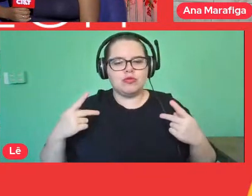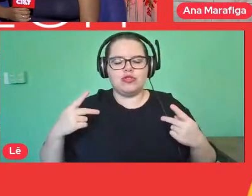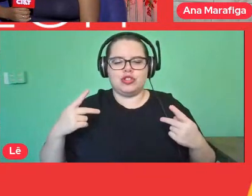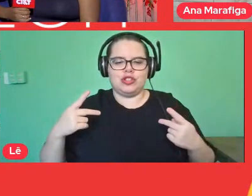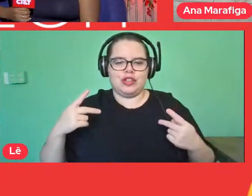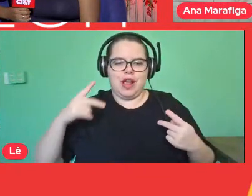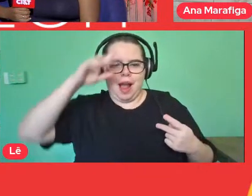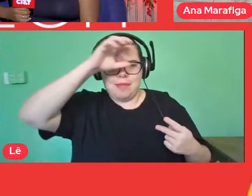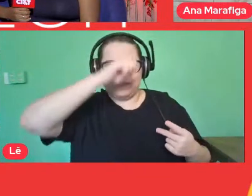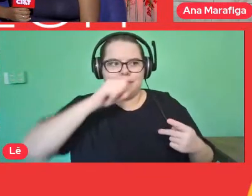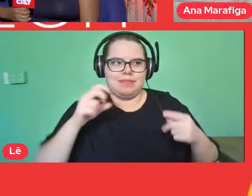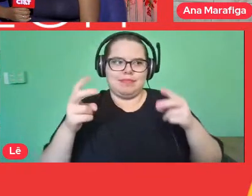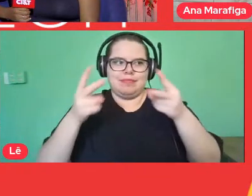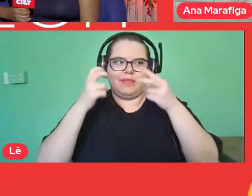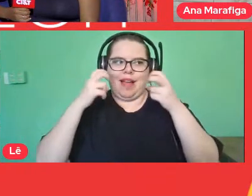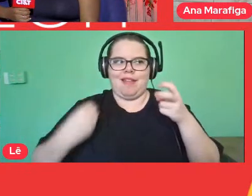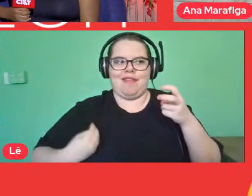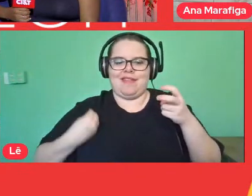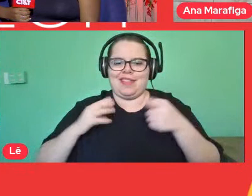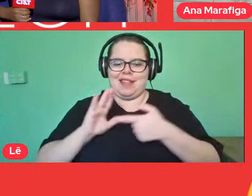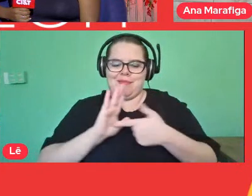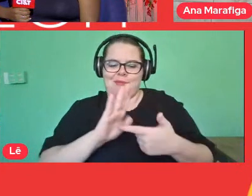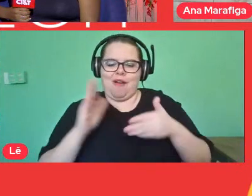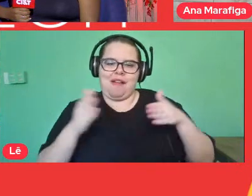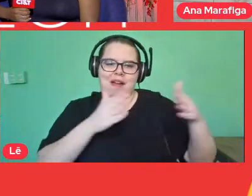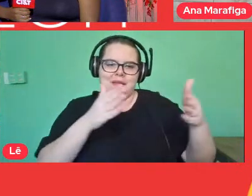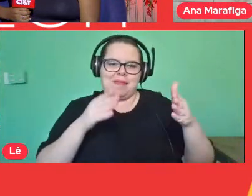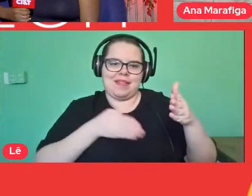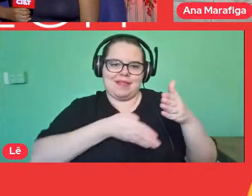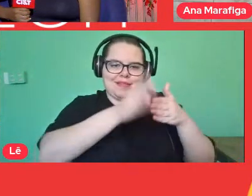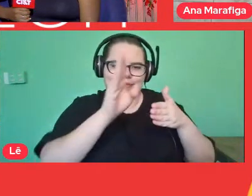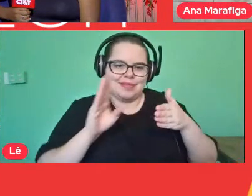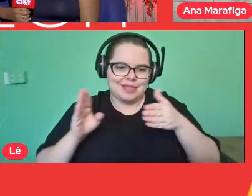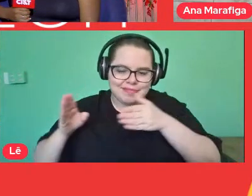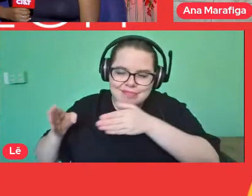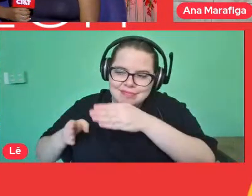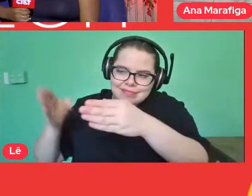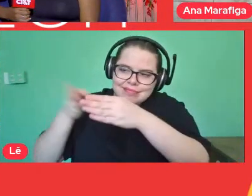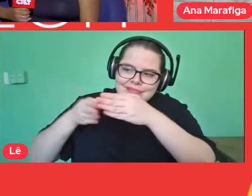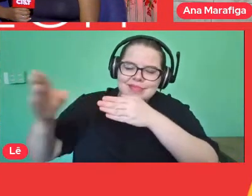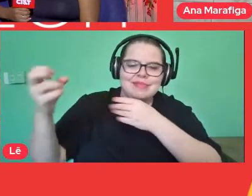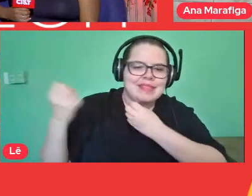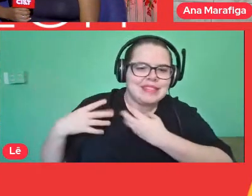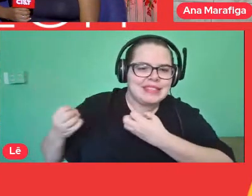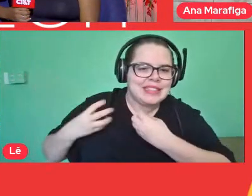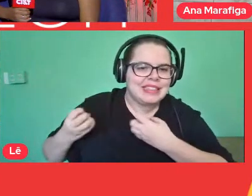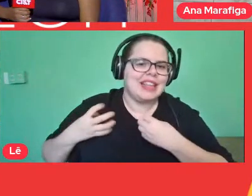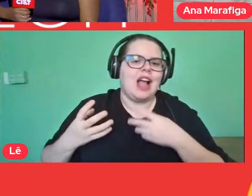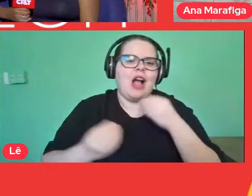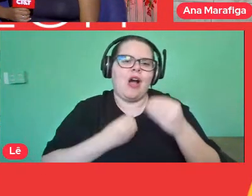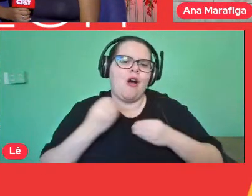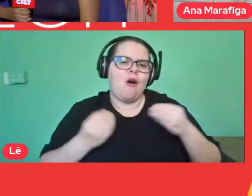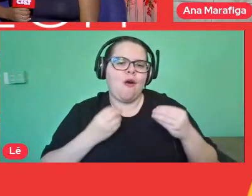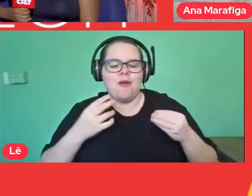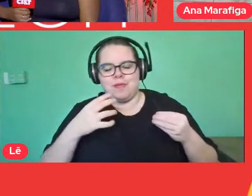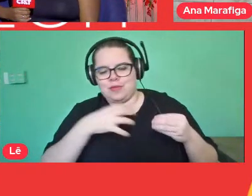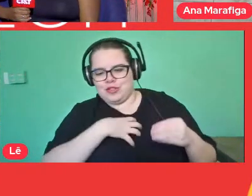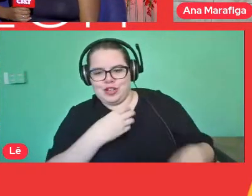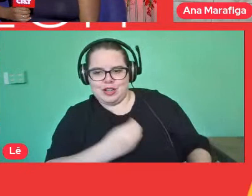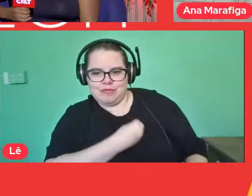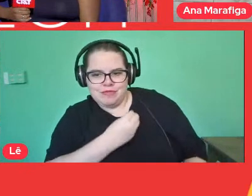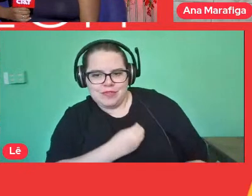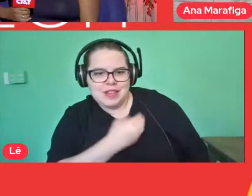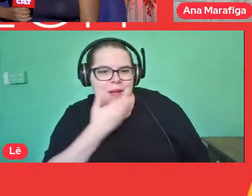Que a vida mesmo vai nos levando e vai nos ensinando, né? Que a gente sempre pode fazer melhor,